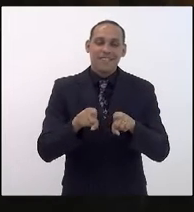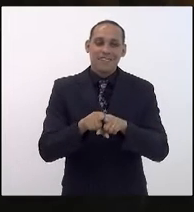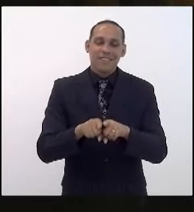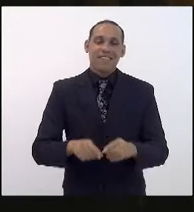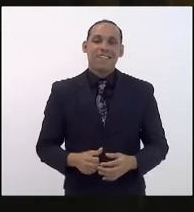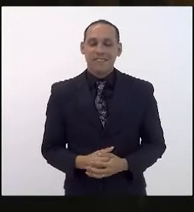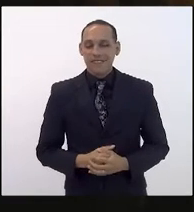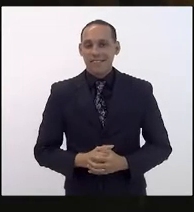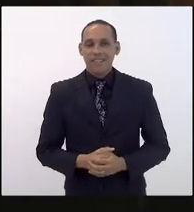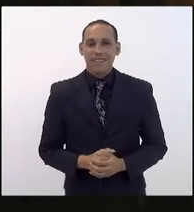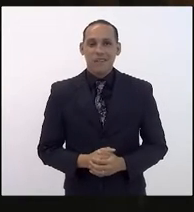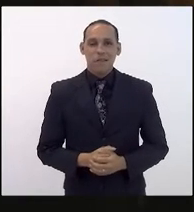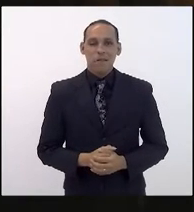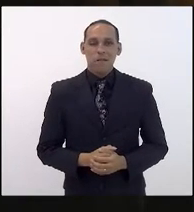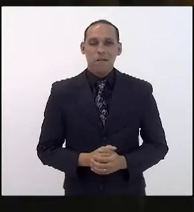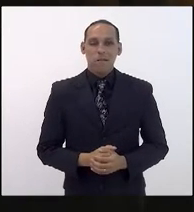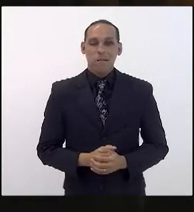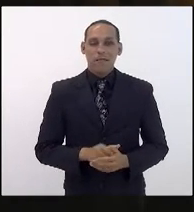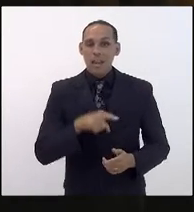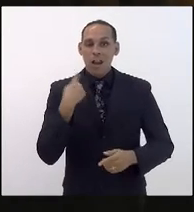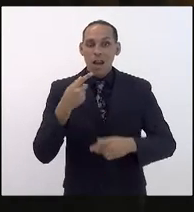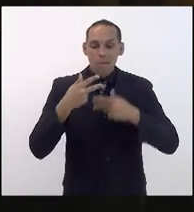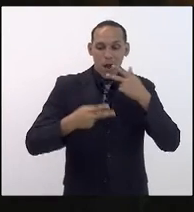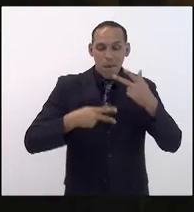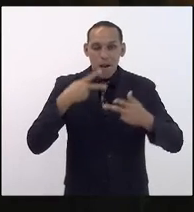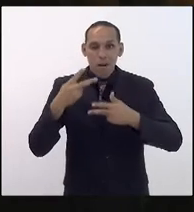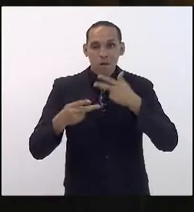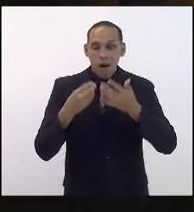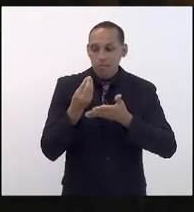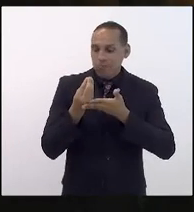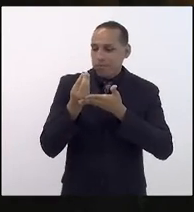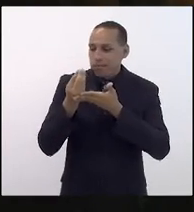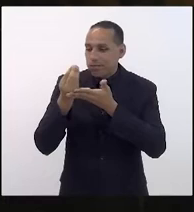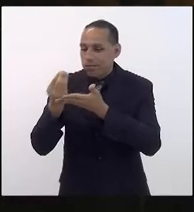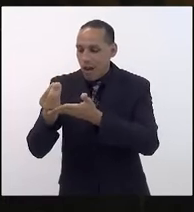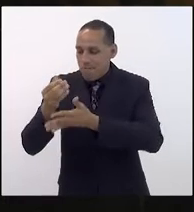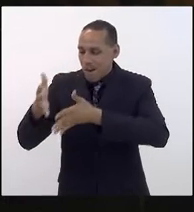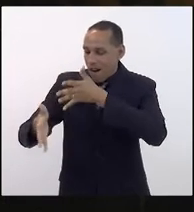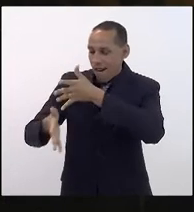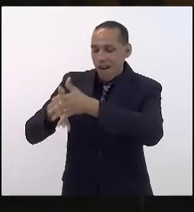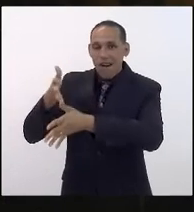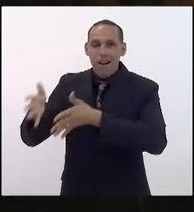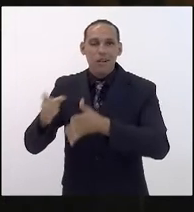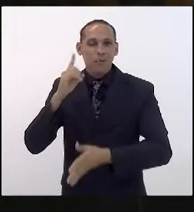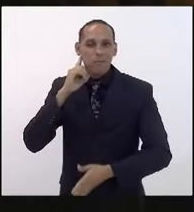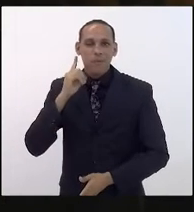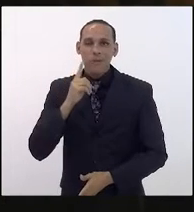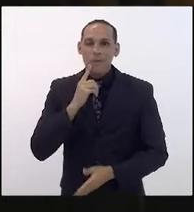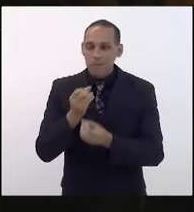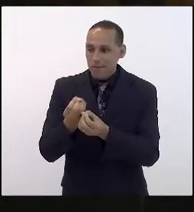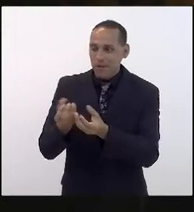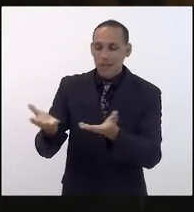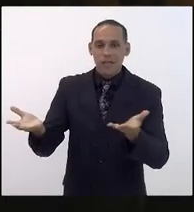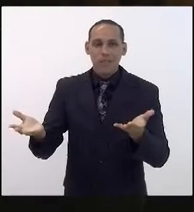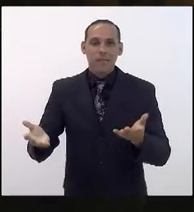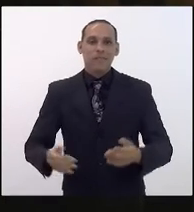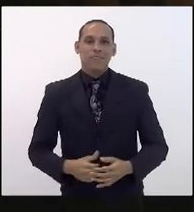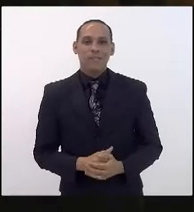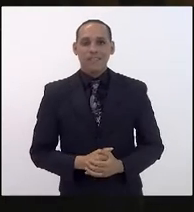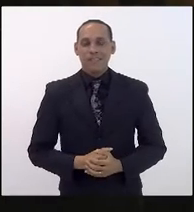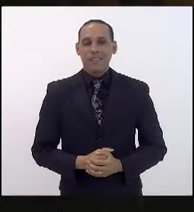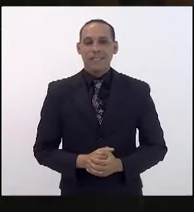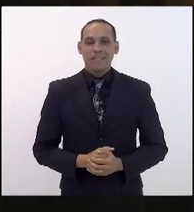libras que leva a nossa voz aos deficientes auditivos